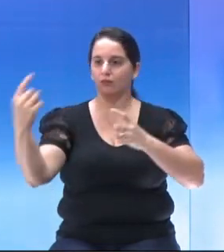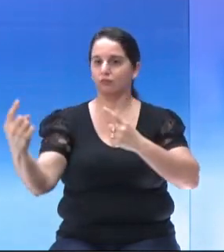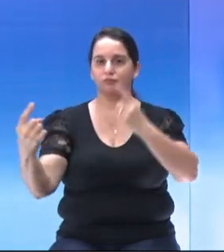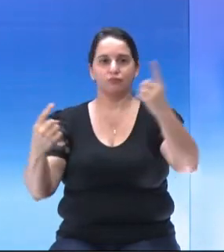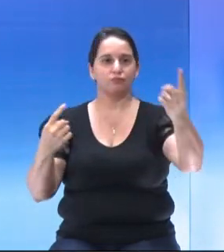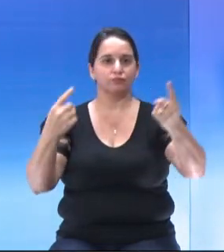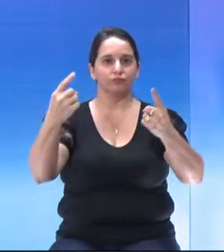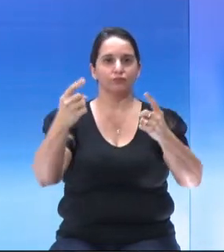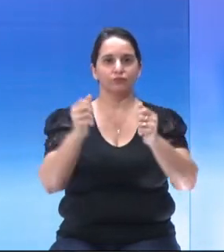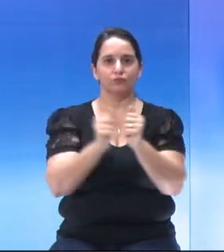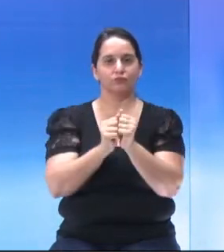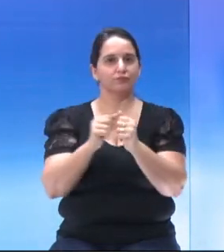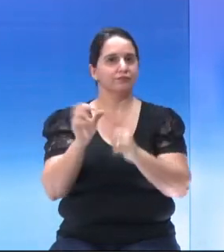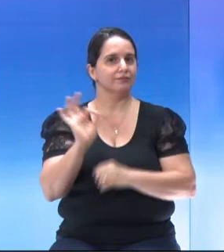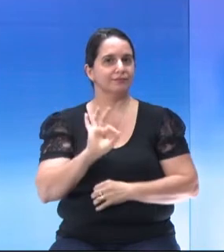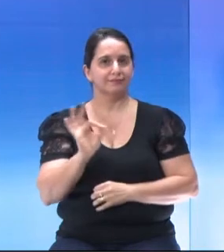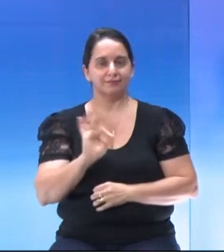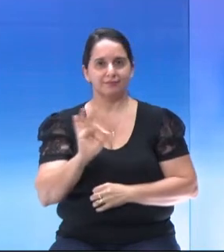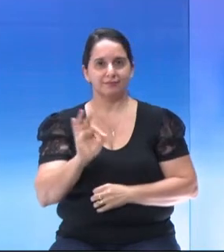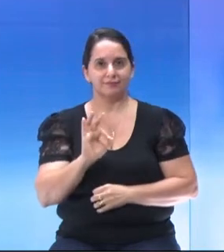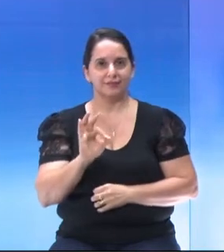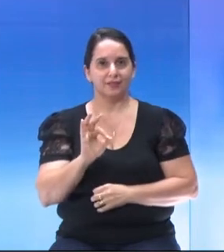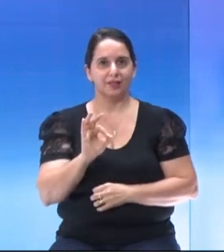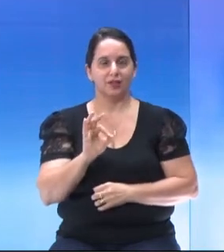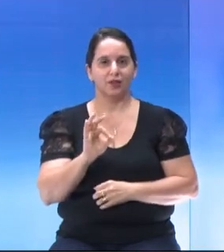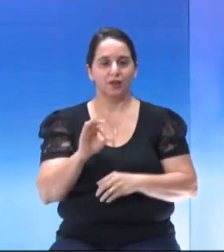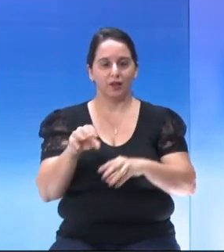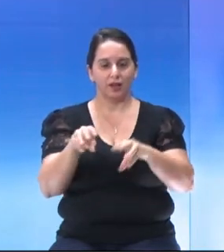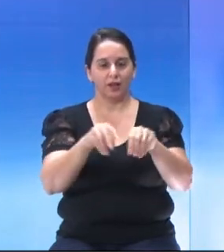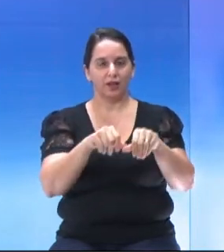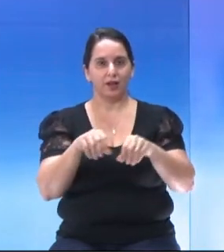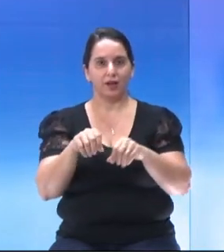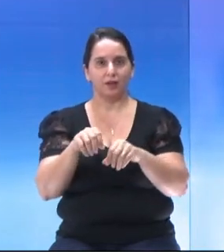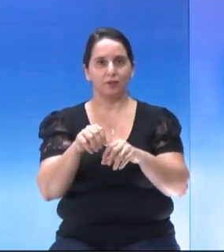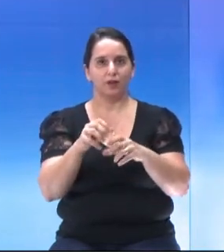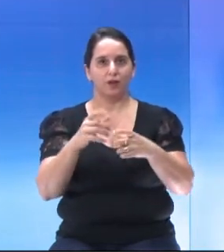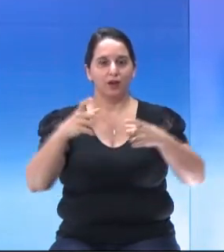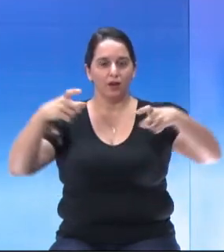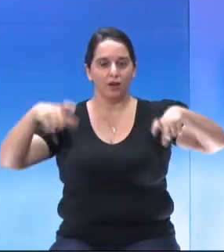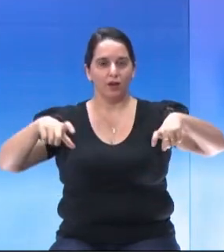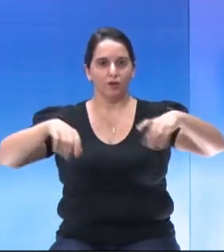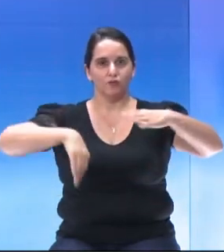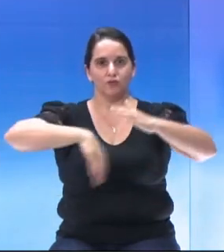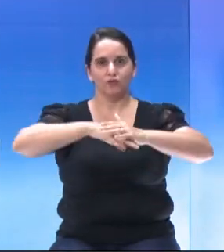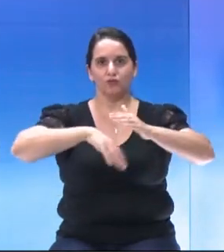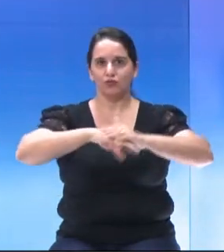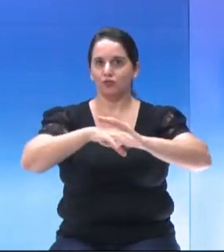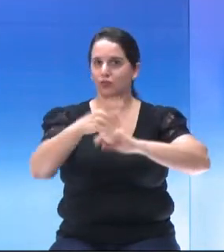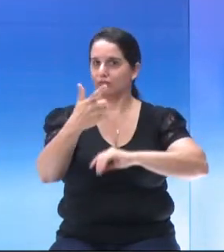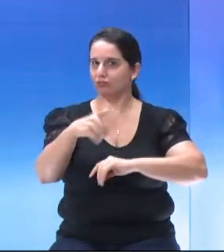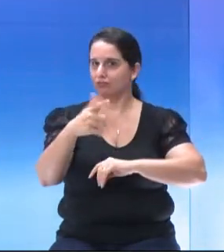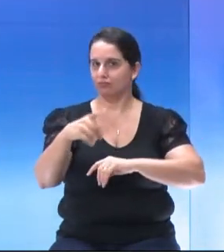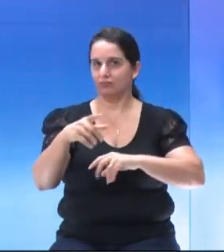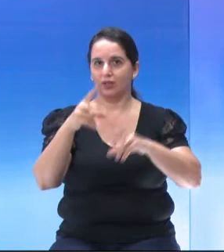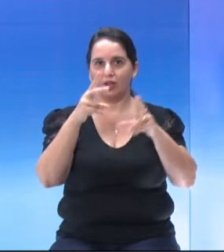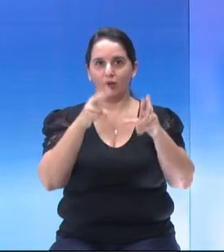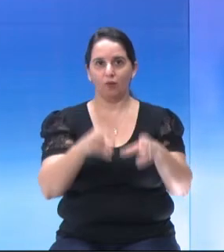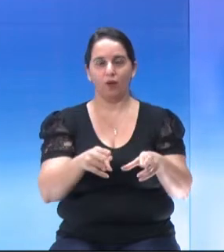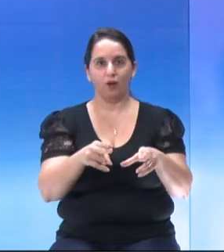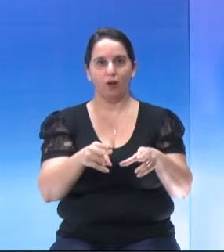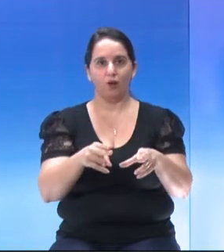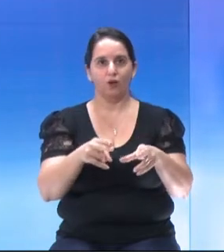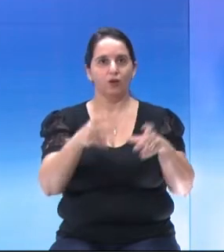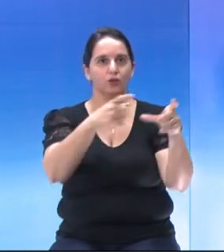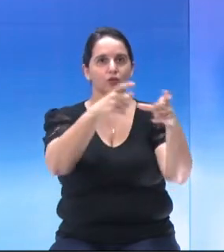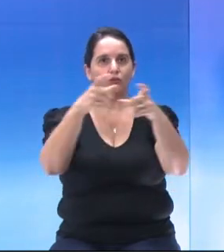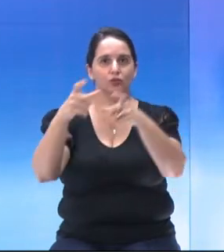Por exemplo, se olhar uma grama do campo de futebol, você não vai encontrar esse tipo de grama no deserto, tão juntinha como a gente